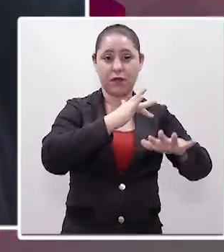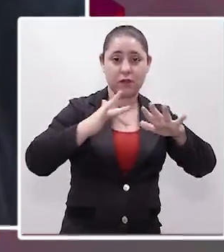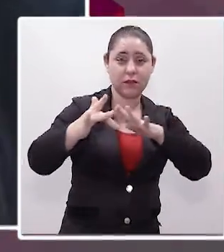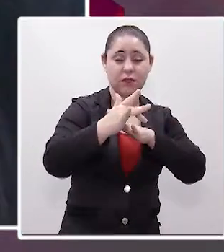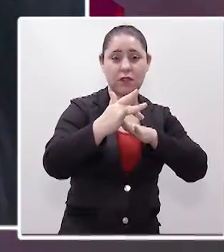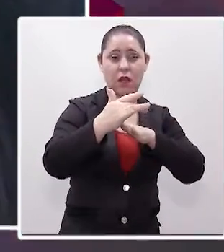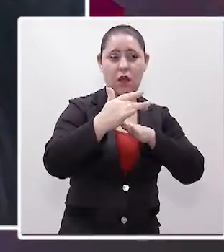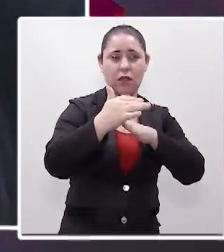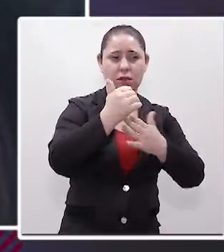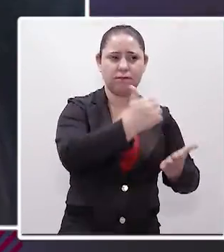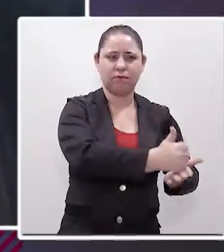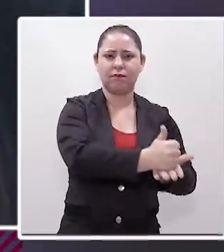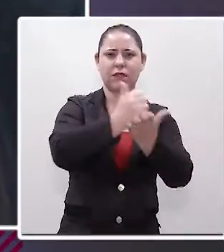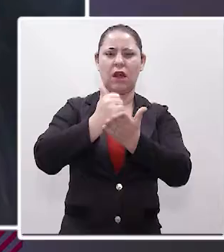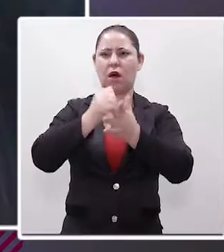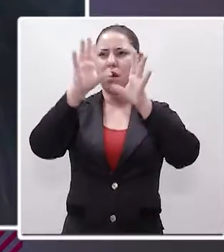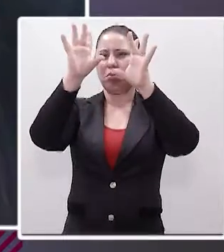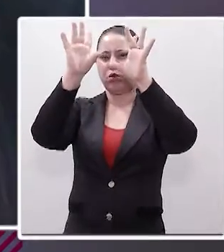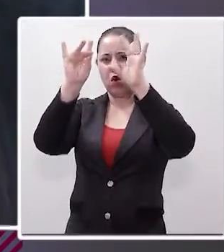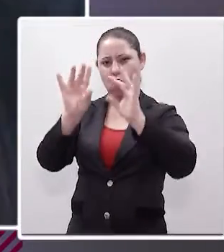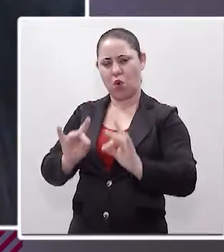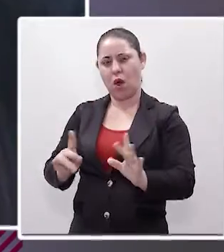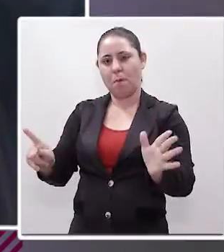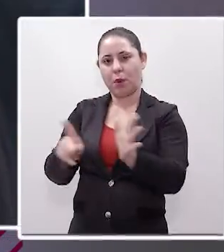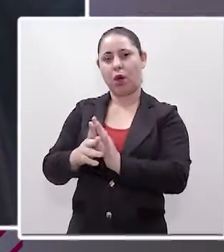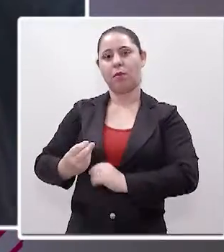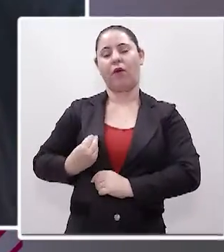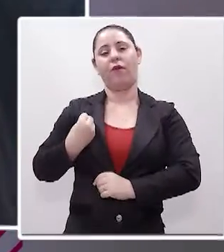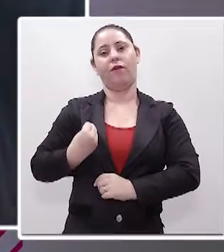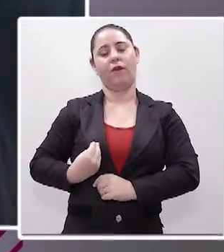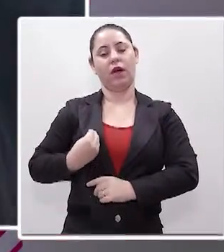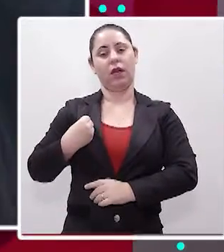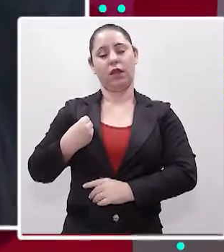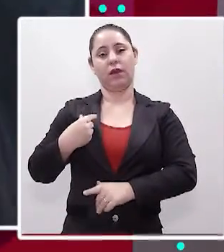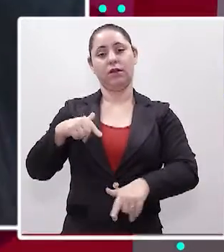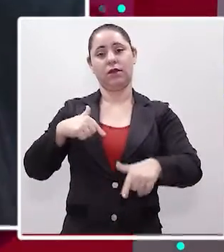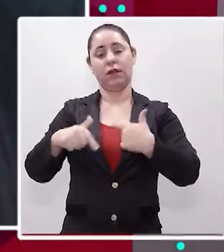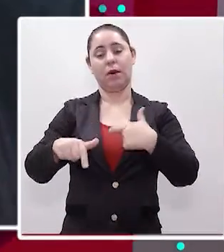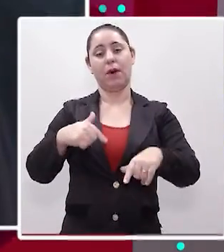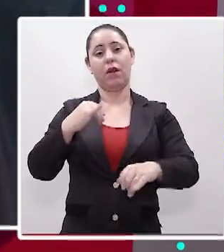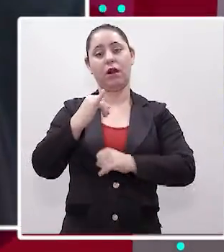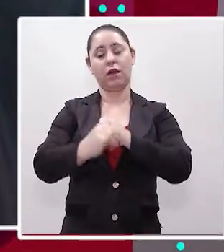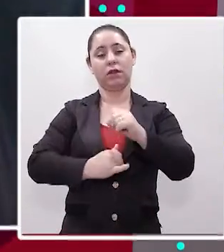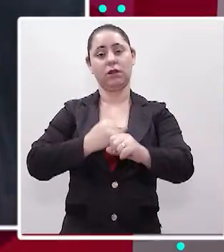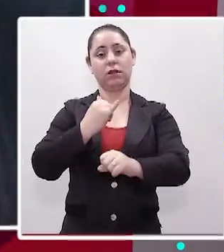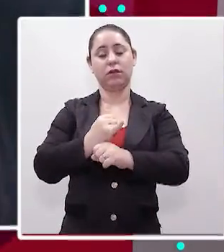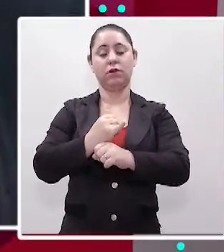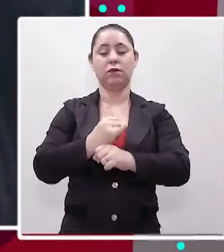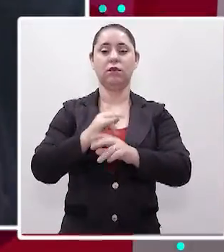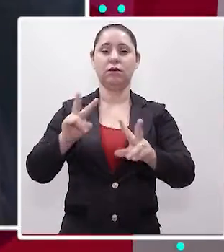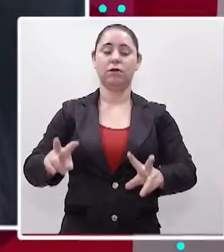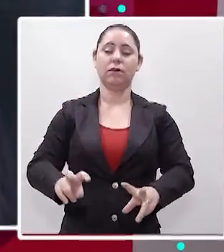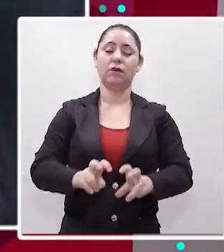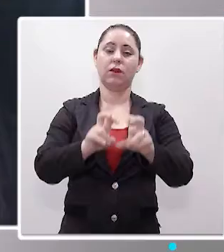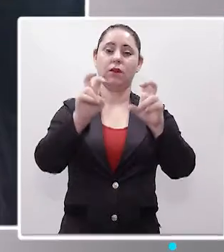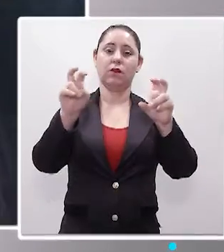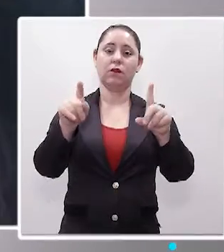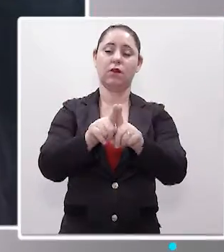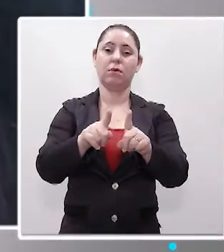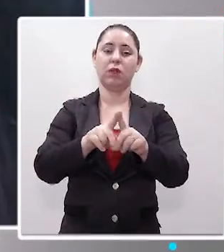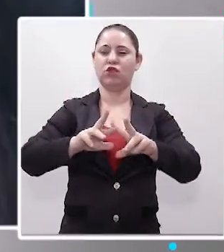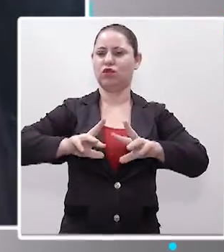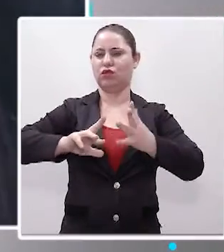as redes, de trazer isso para o contexto real das crianças, né? De trabalhar com as tecnologias, com as